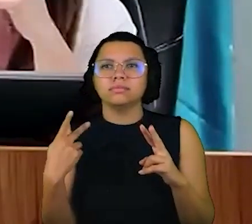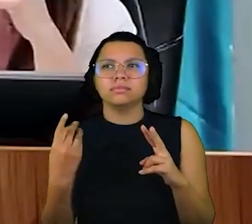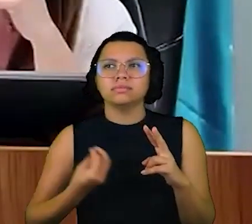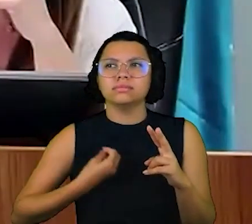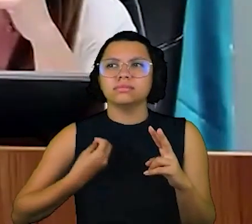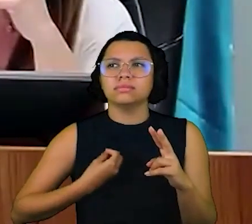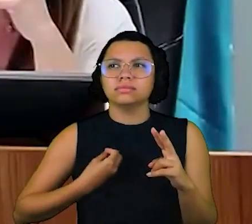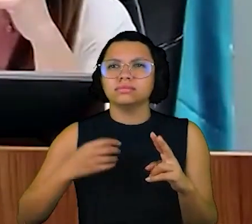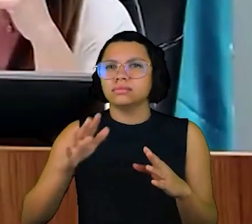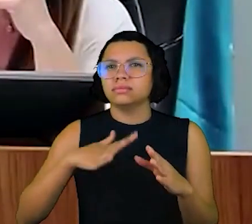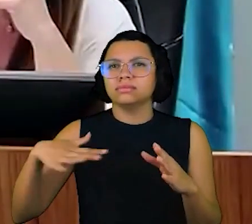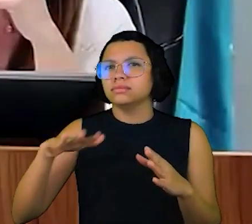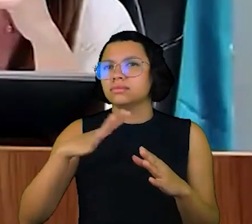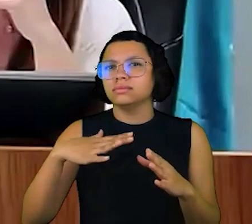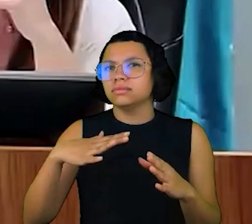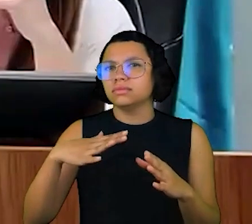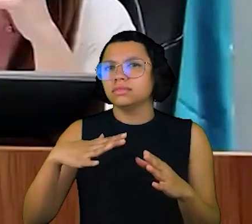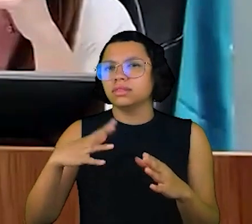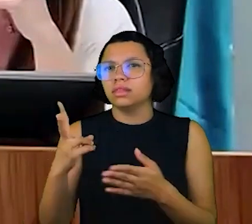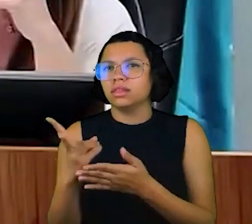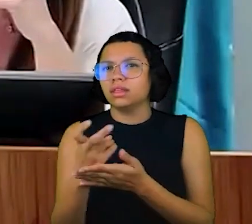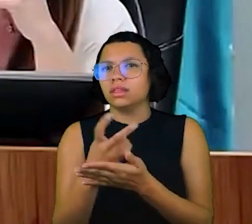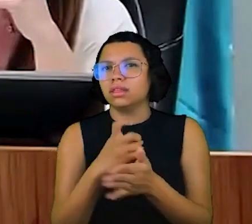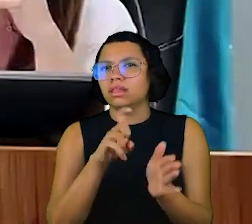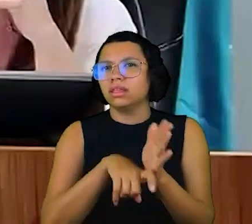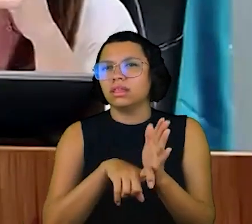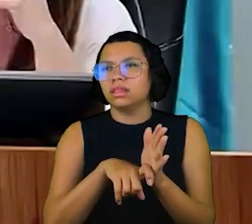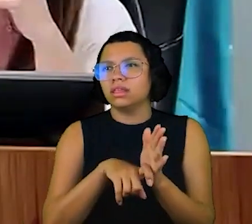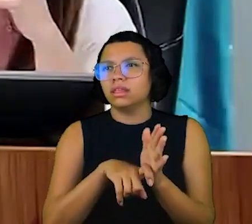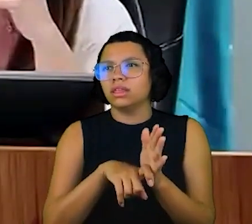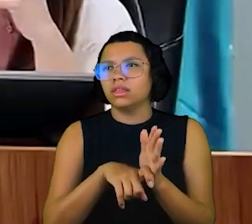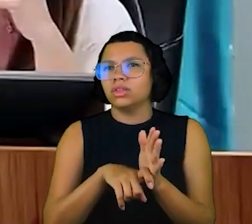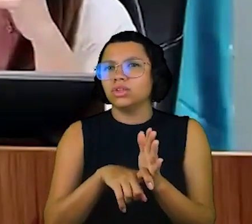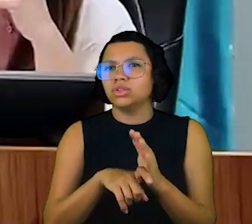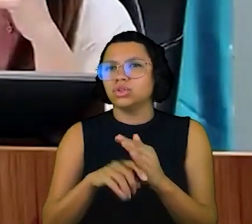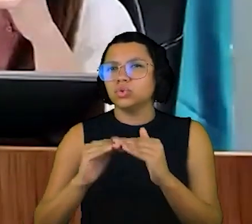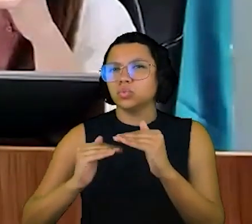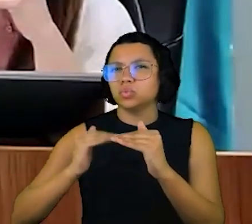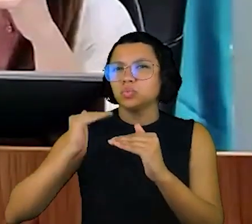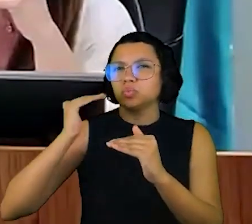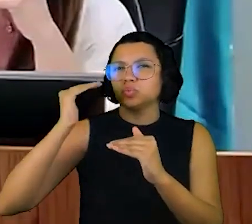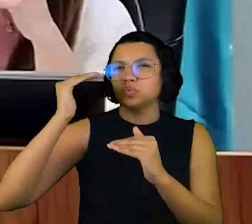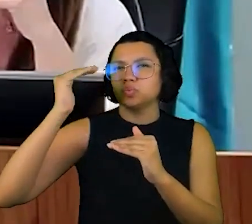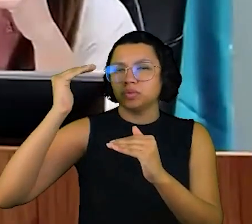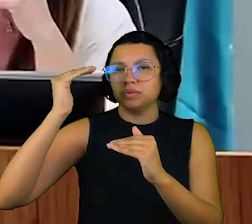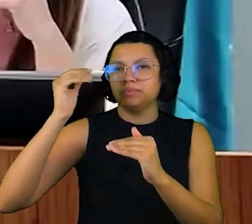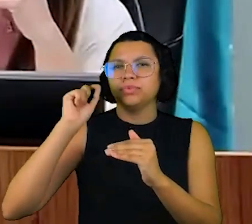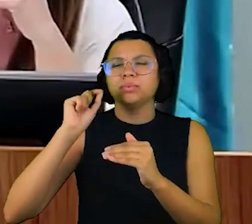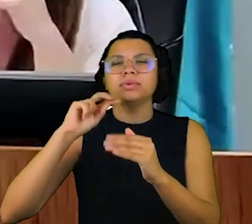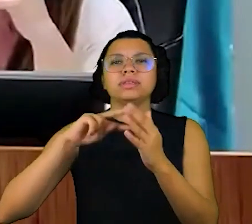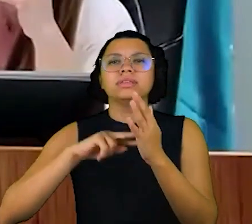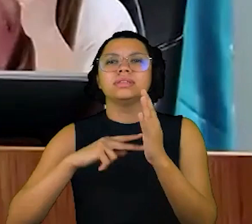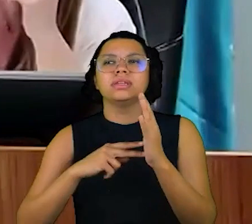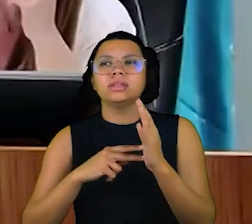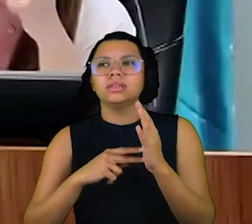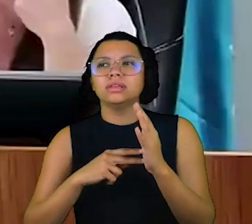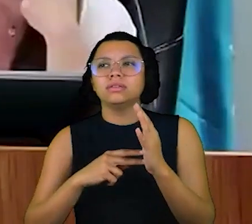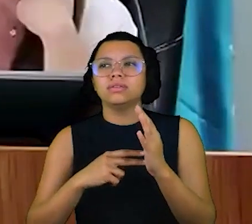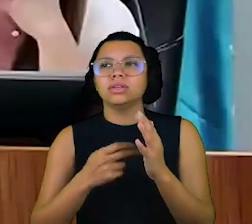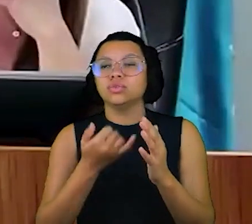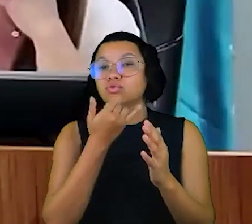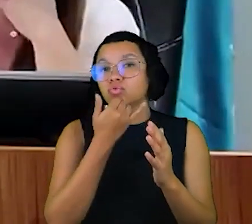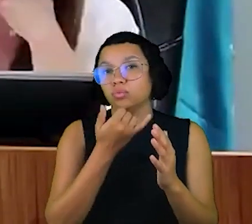vejam, nós vivemos um ambiente tributário de altíssima belicosidade, o